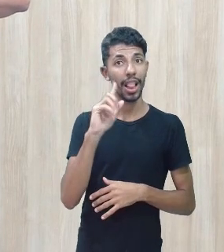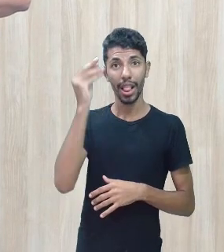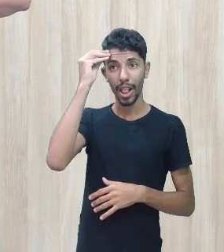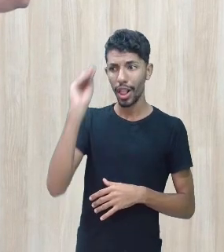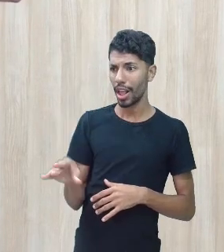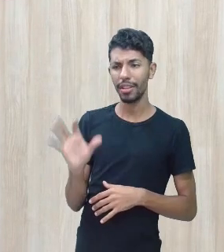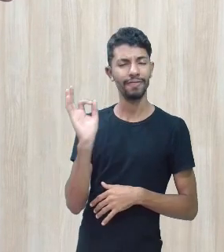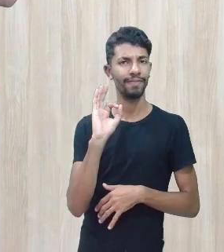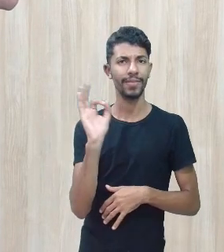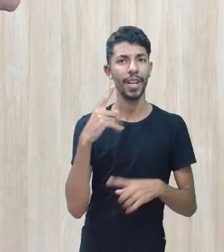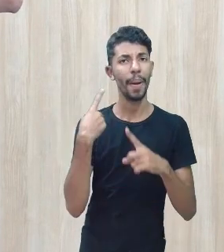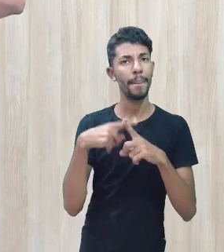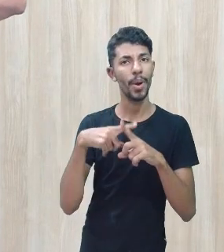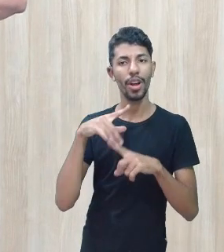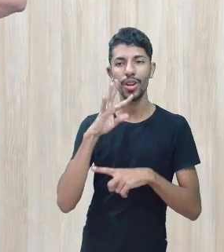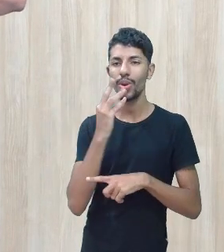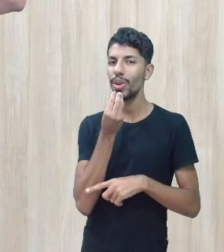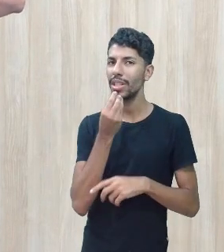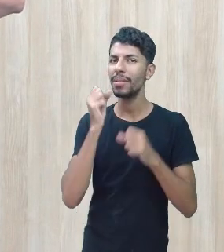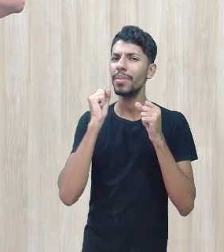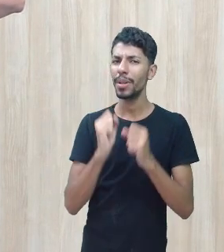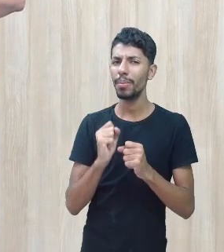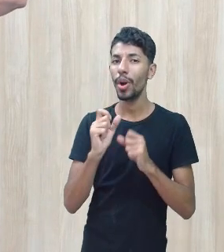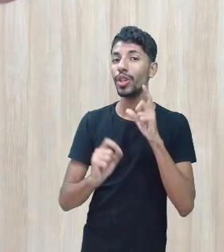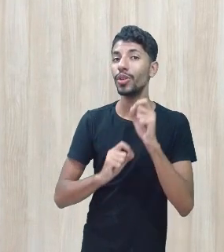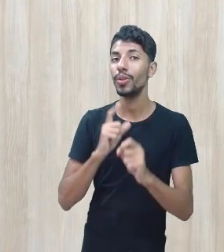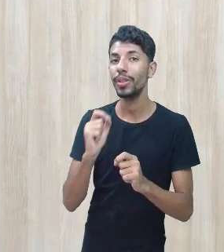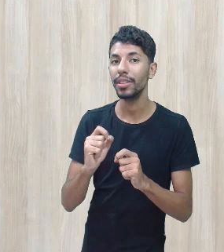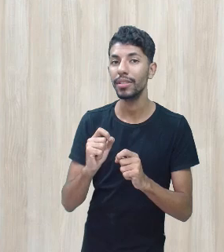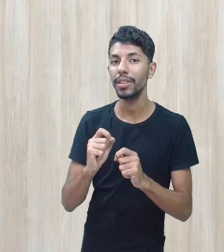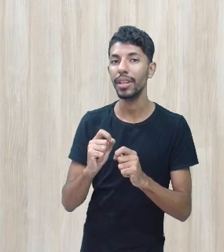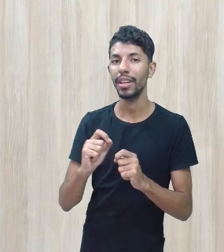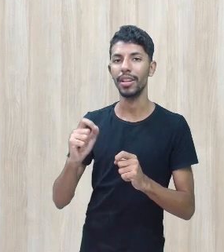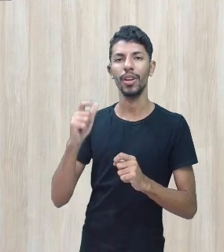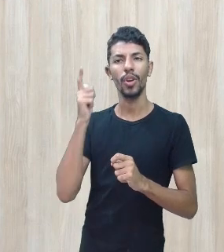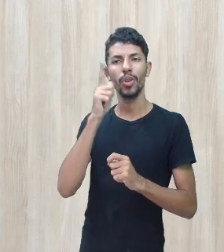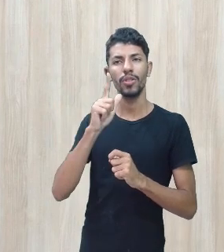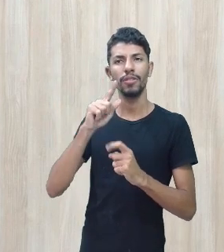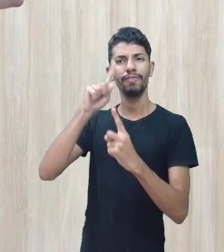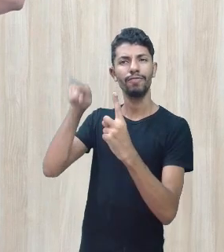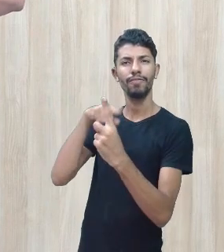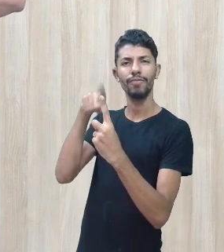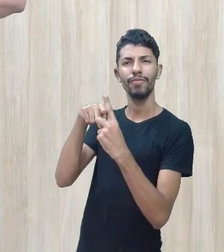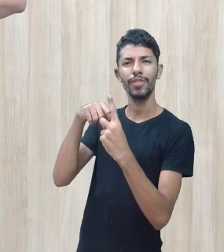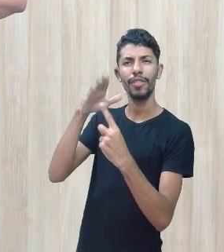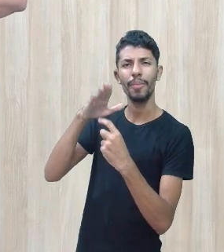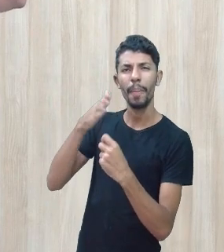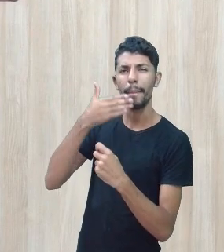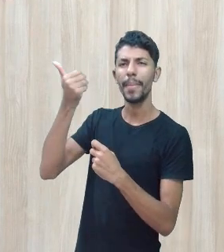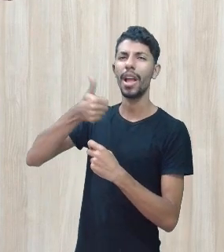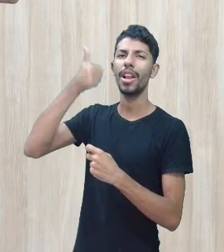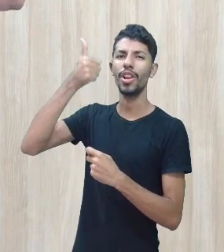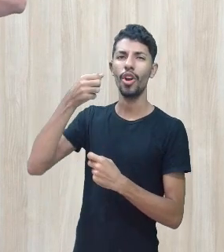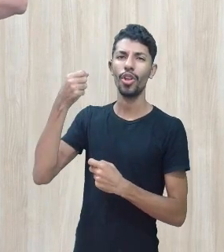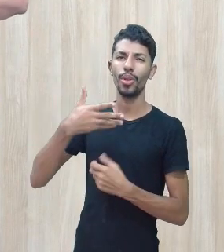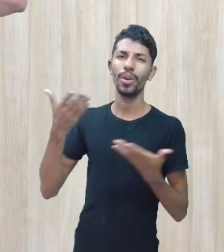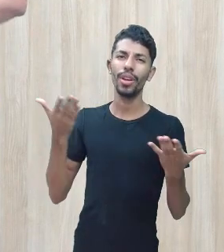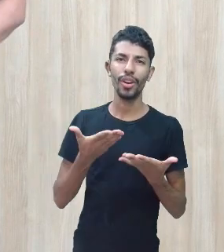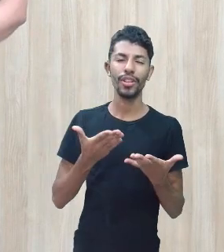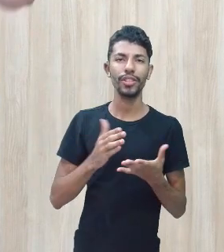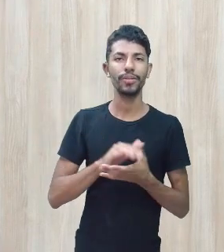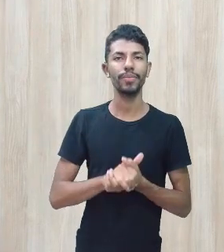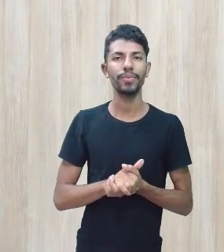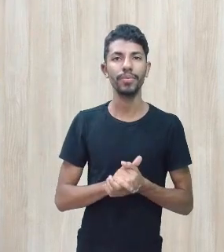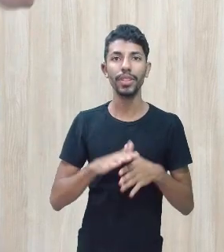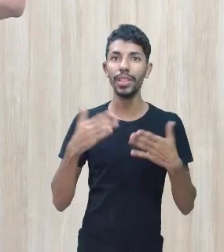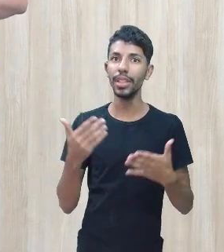tá? Porque o conhecimento pode levar a uma dimensão bem maior do que você está hoje. Então, não esquece disso. Vocês